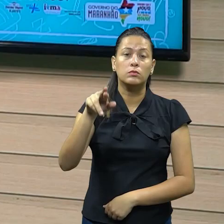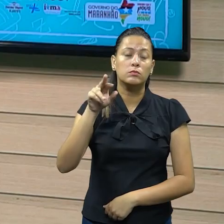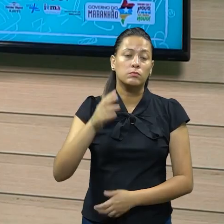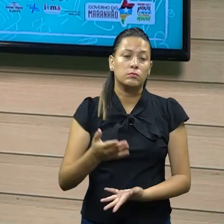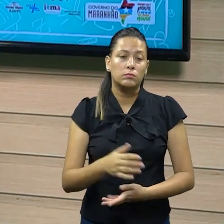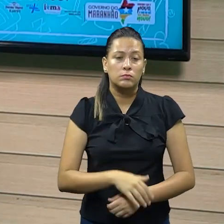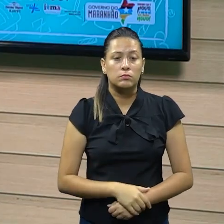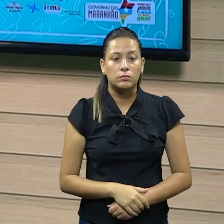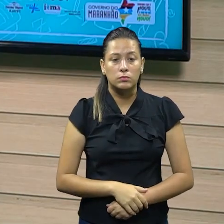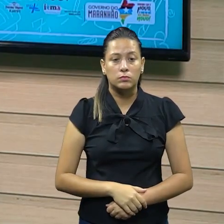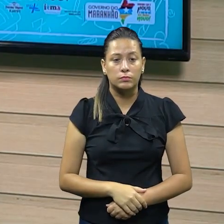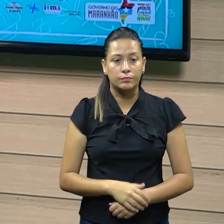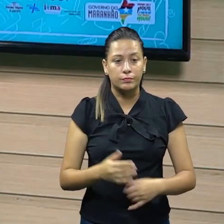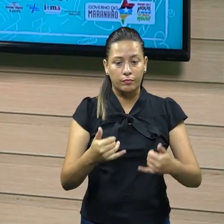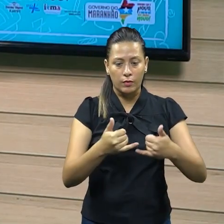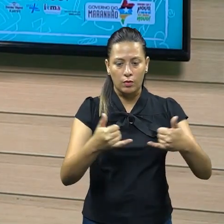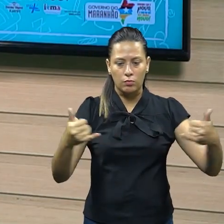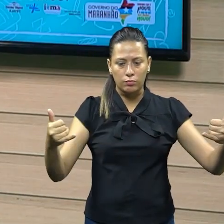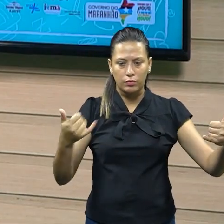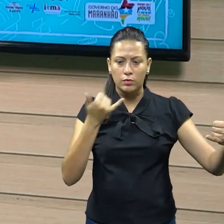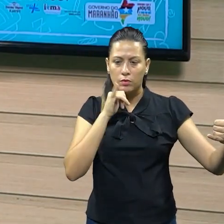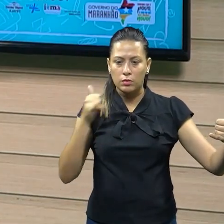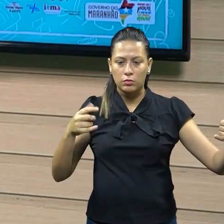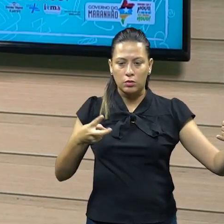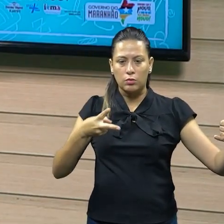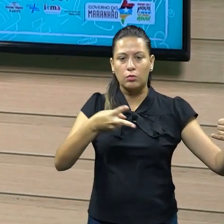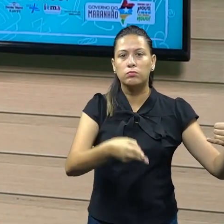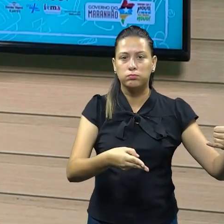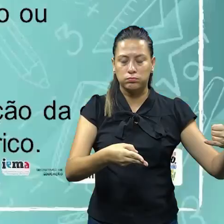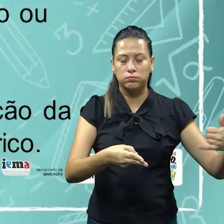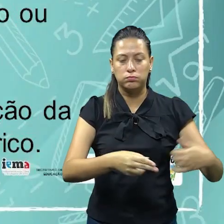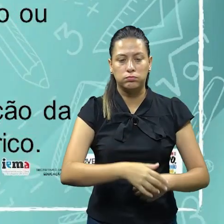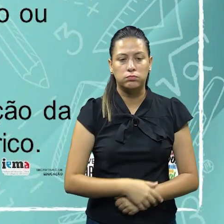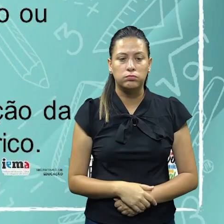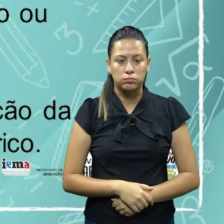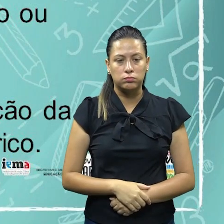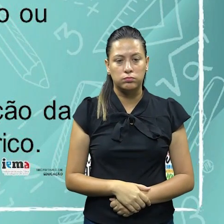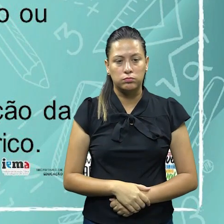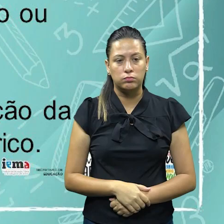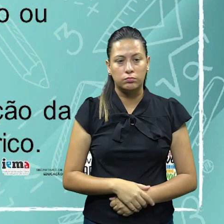seccionamento é aquela parte em que você corta, impede que a corrente passe.